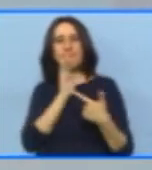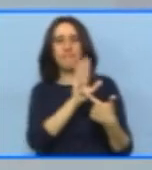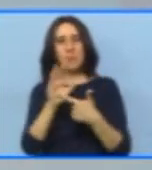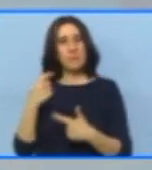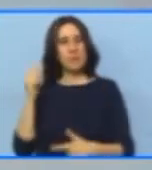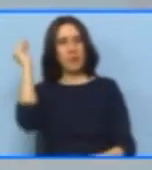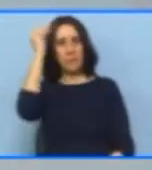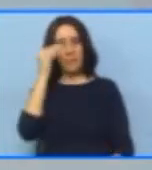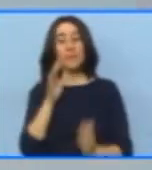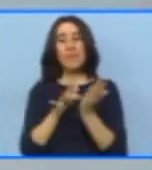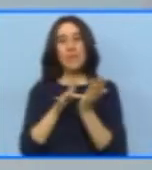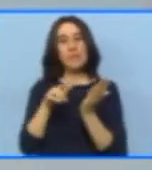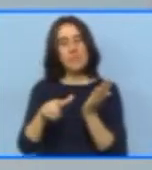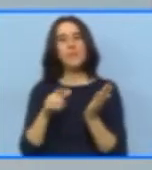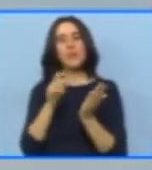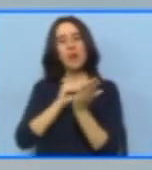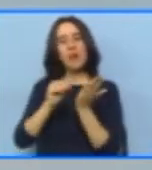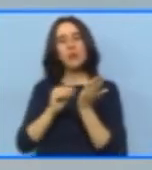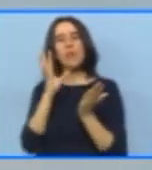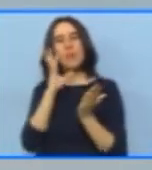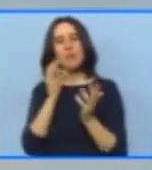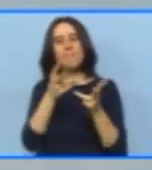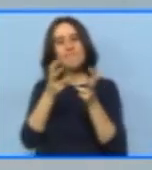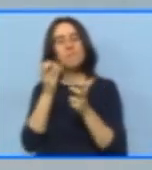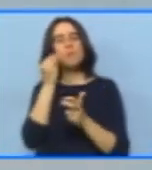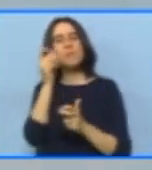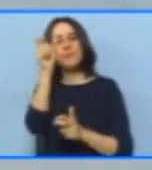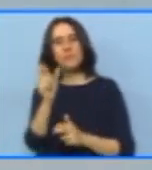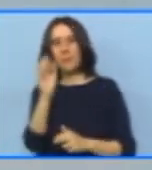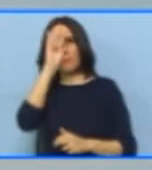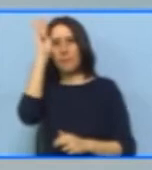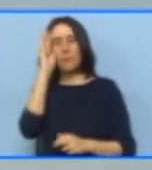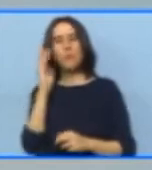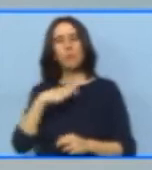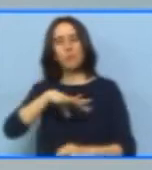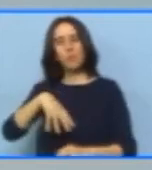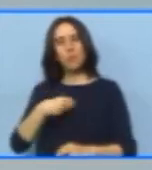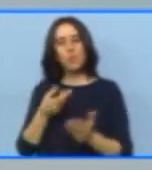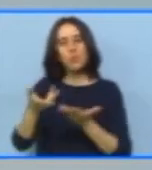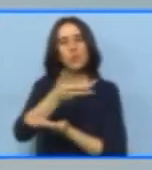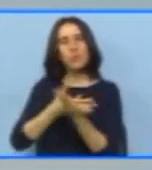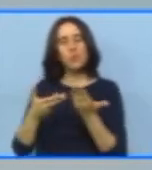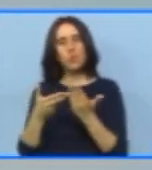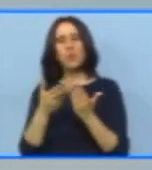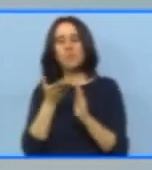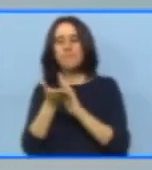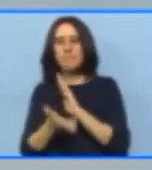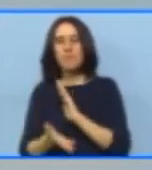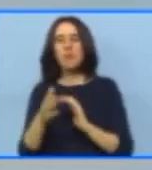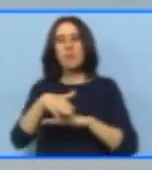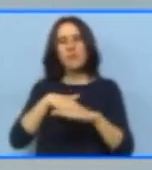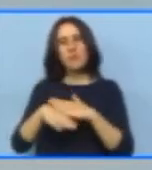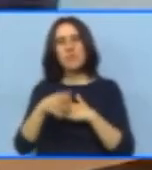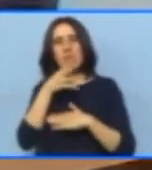que os autores tentam interpretar a forma como o Papa escuta o mundo e propõe modos diferentes de dizer e de